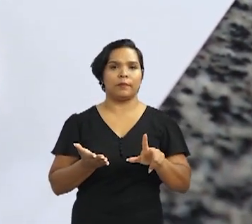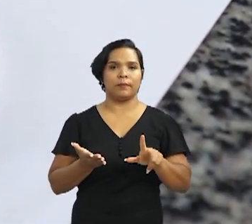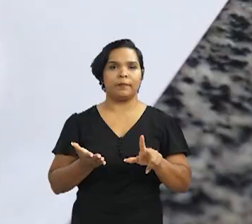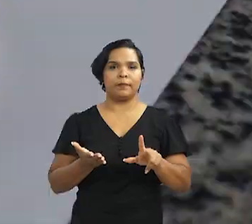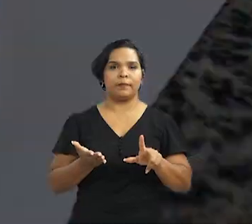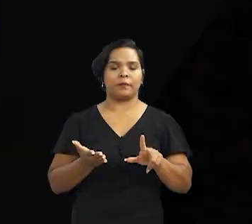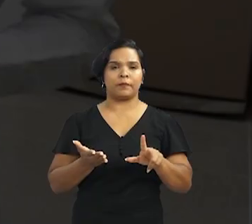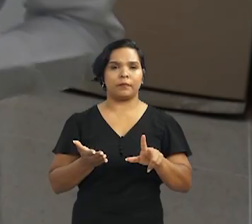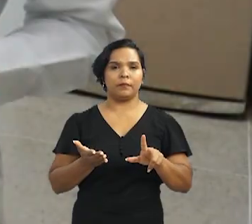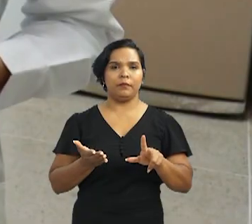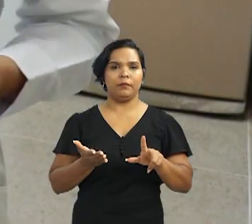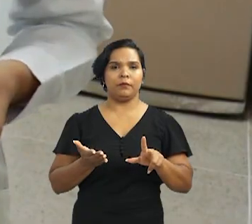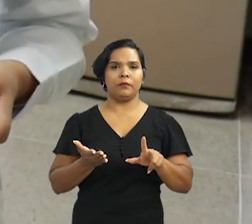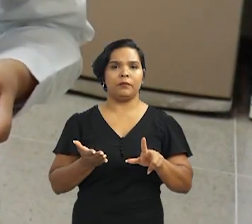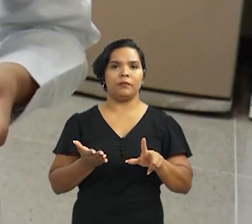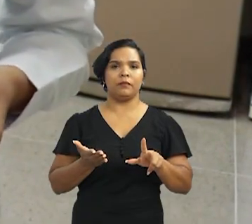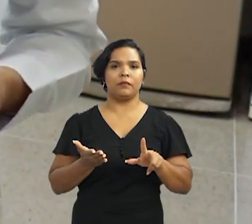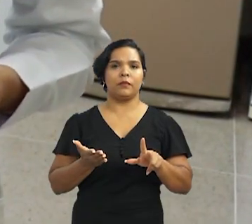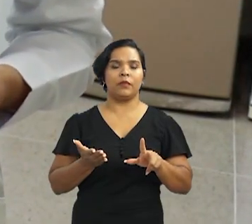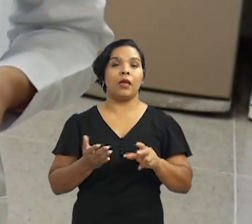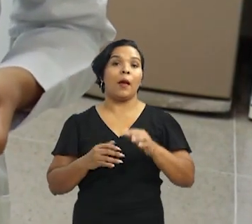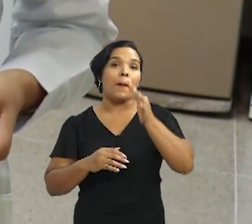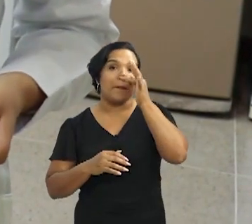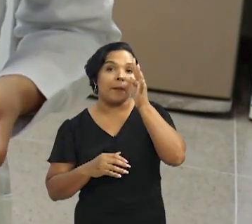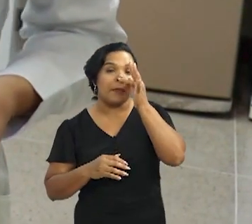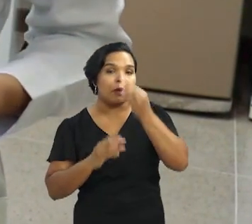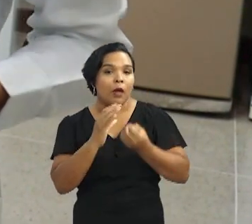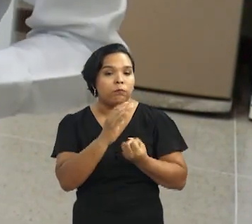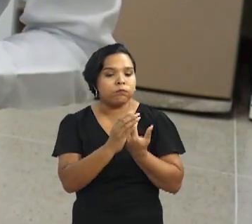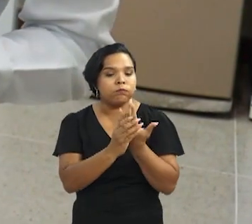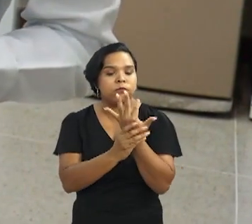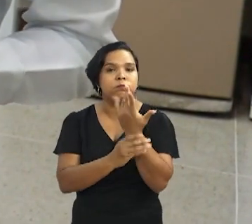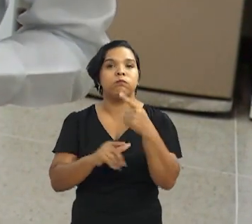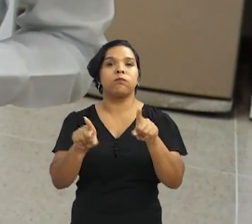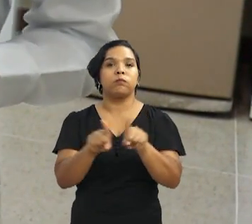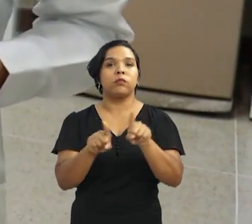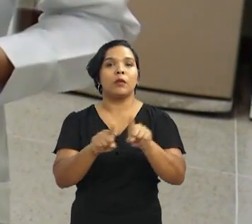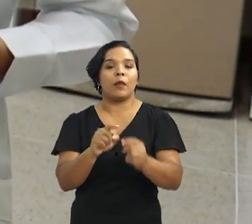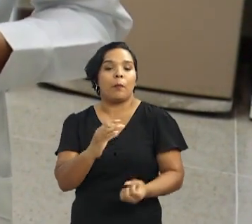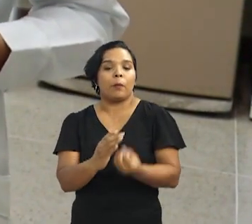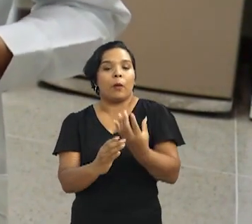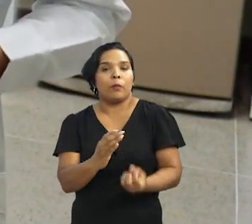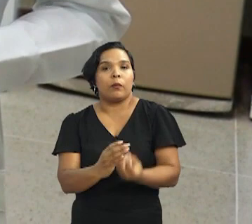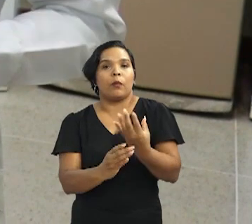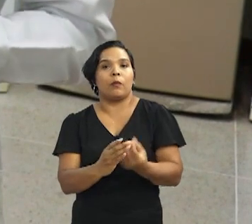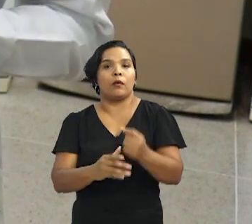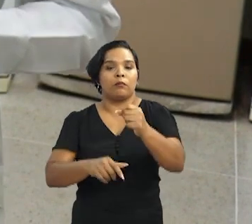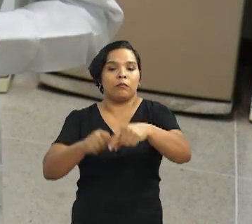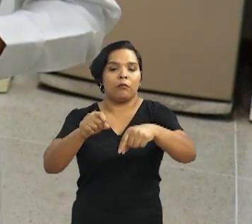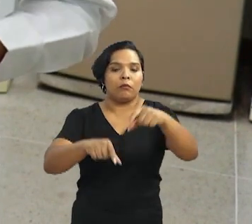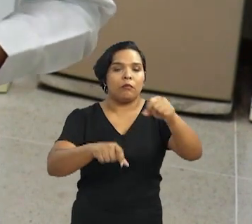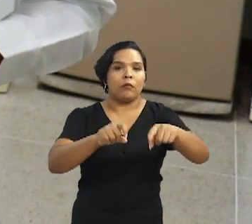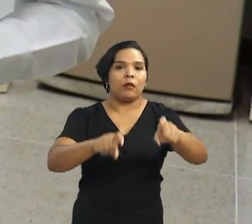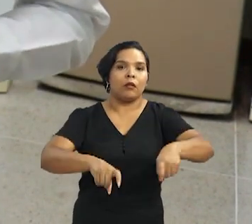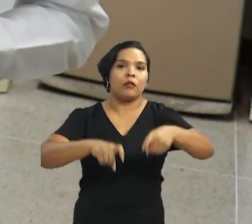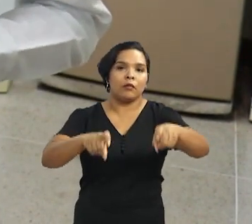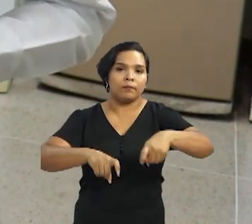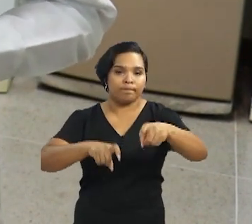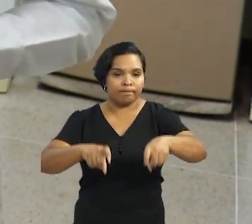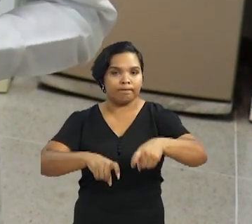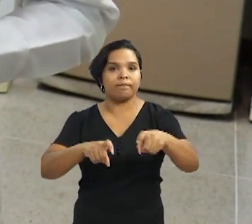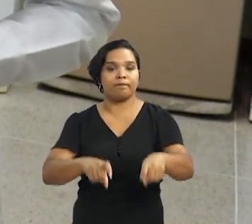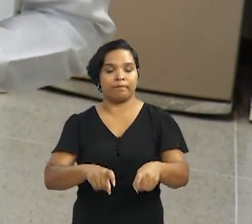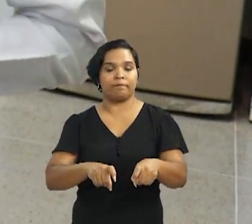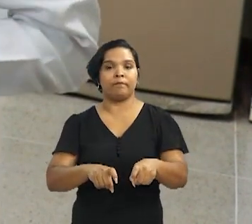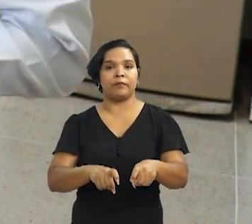variabilidade entre tanto plantas como regiões de produção, de técnicas